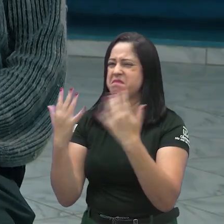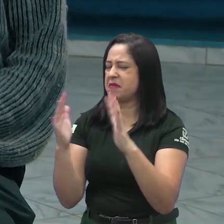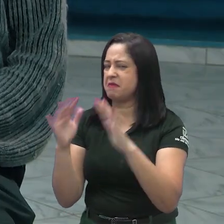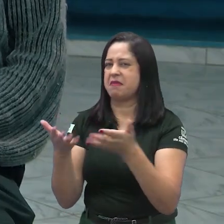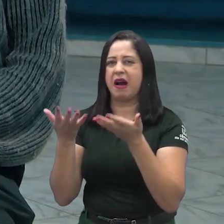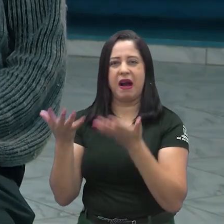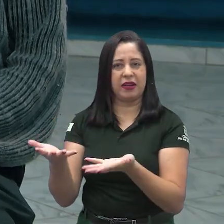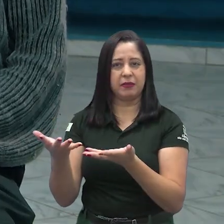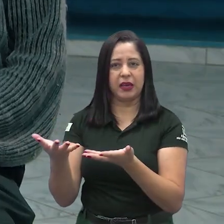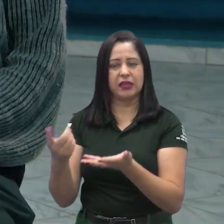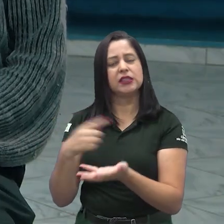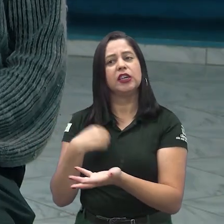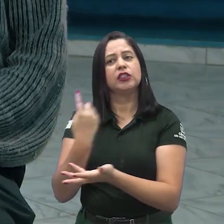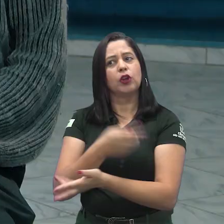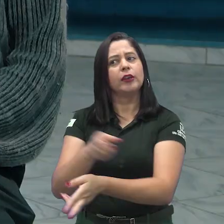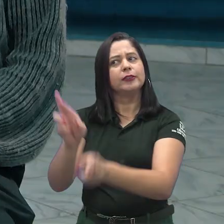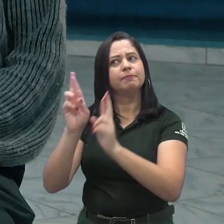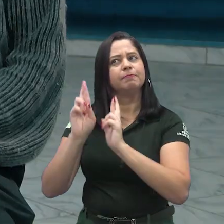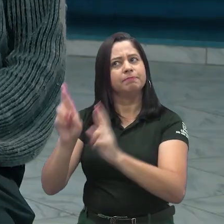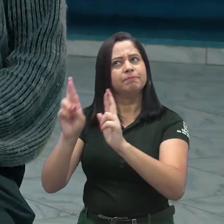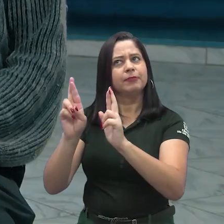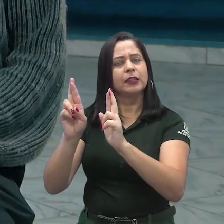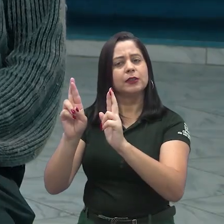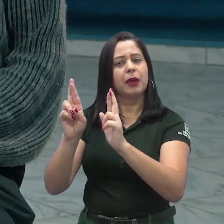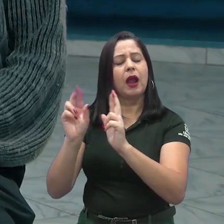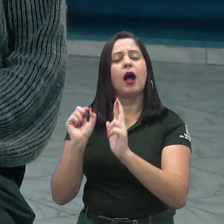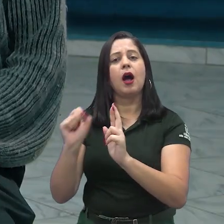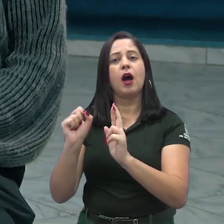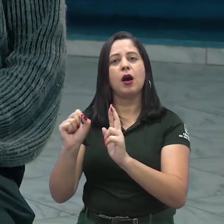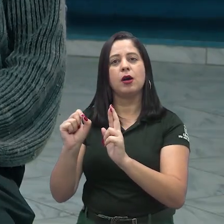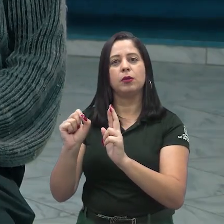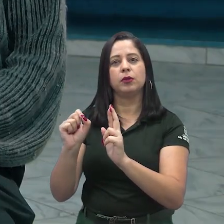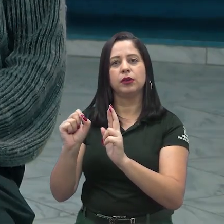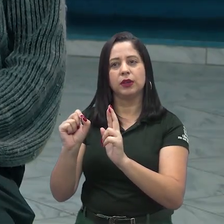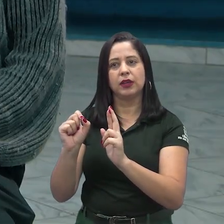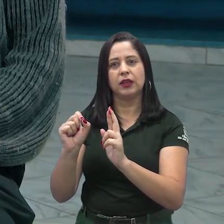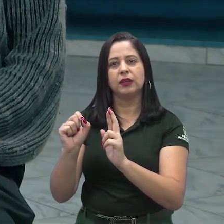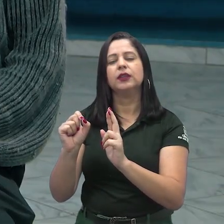parabéns. Esperamos que isso aconteça